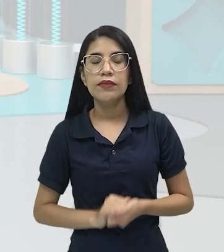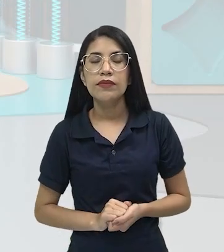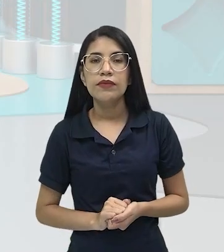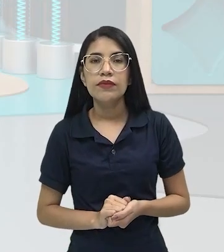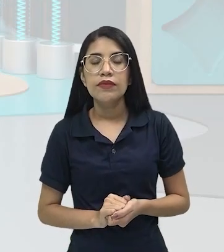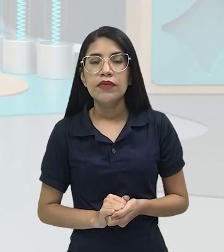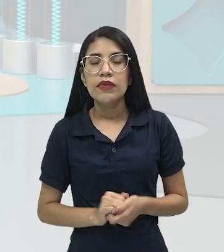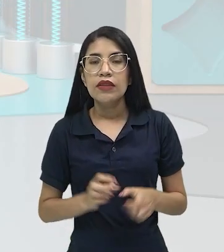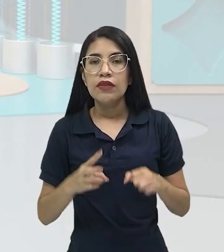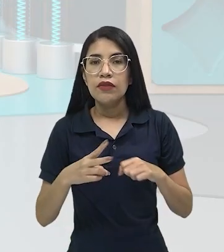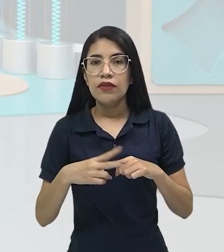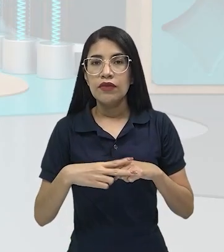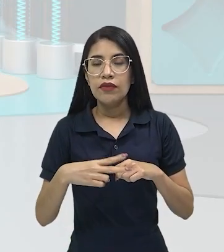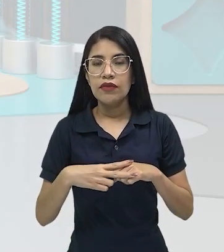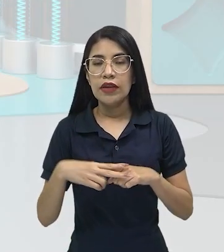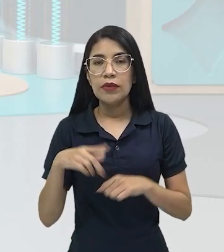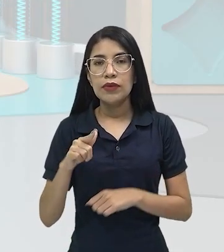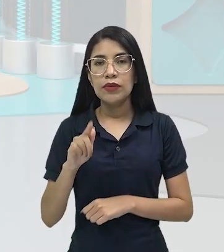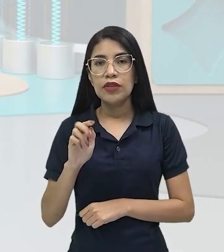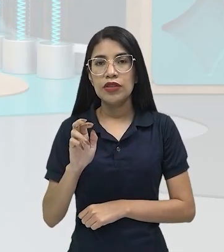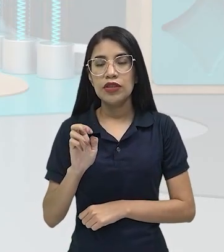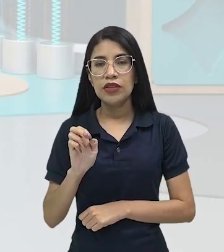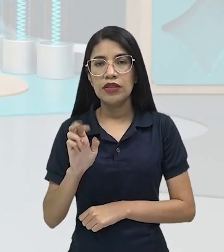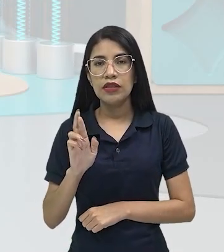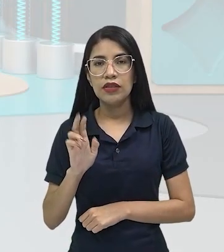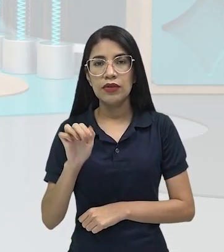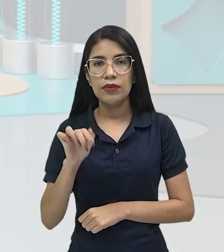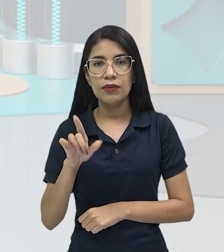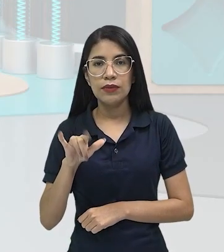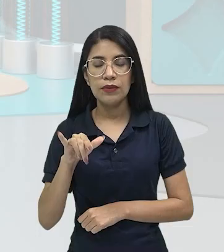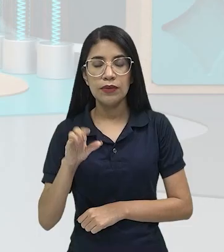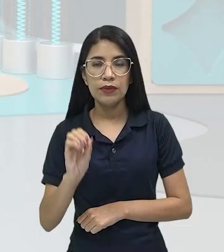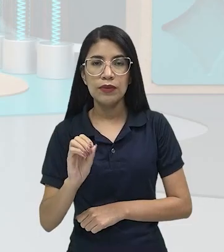gerúndio, né? Essa ação que continua ocorrendo, preparando as novas